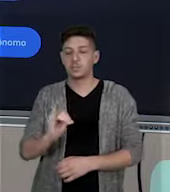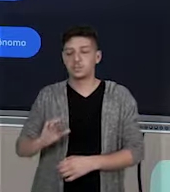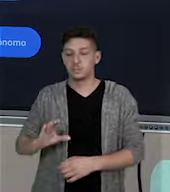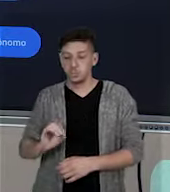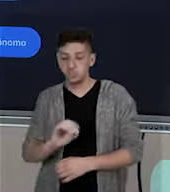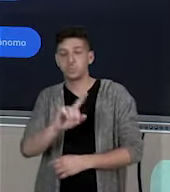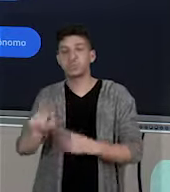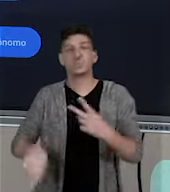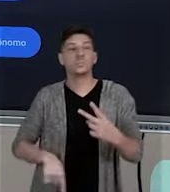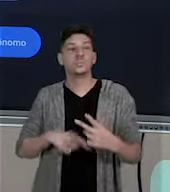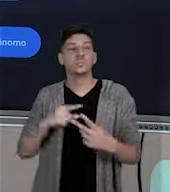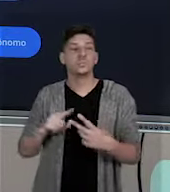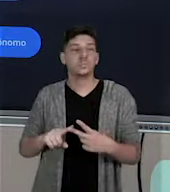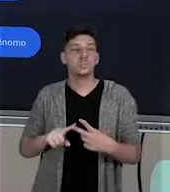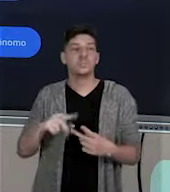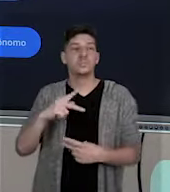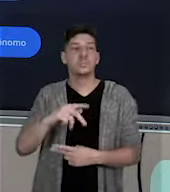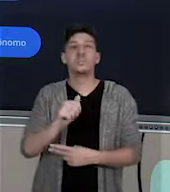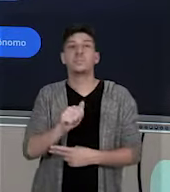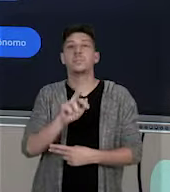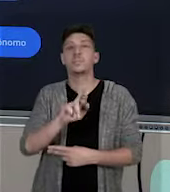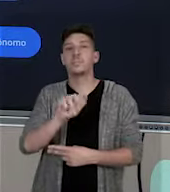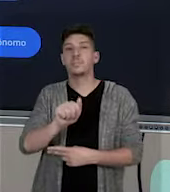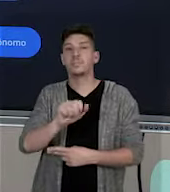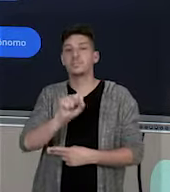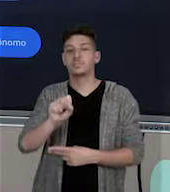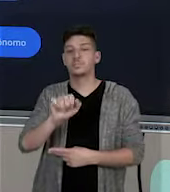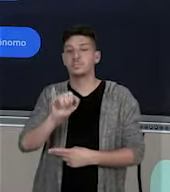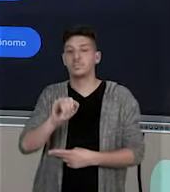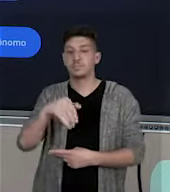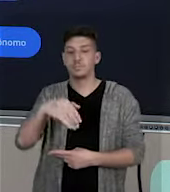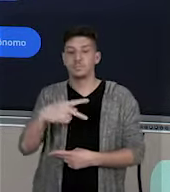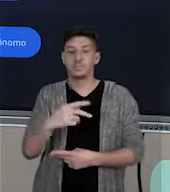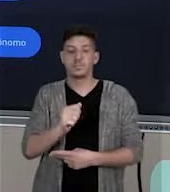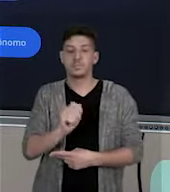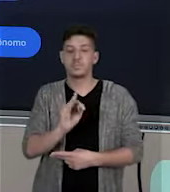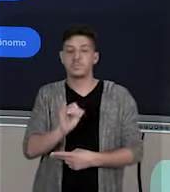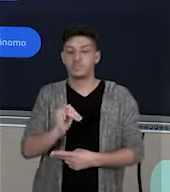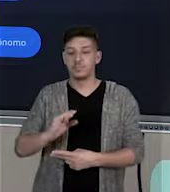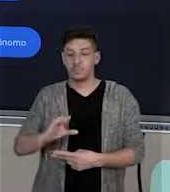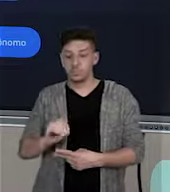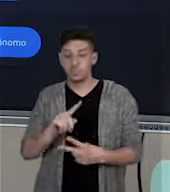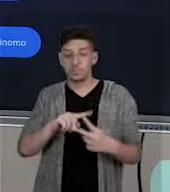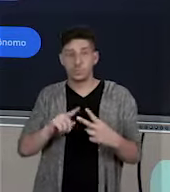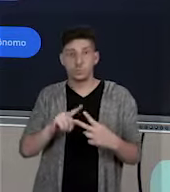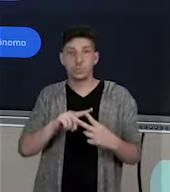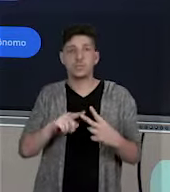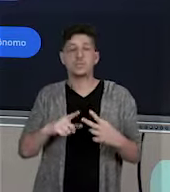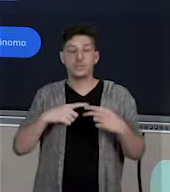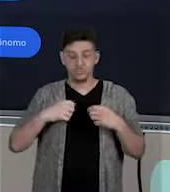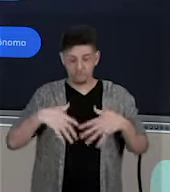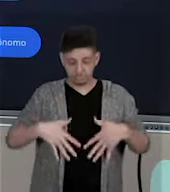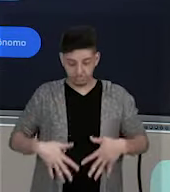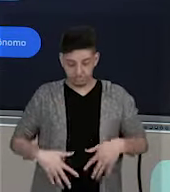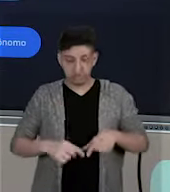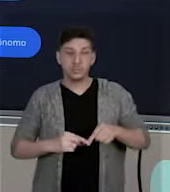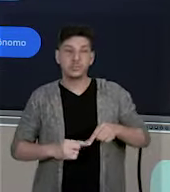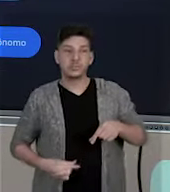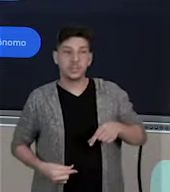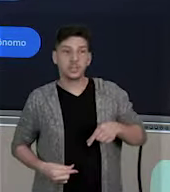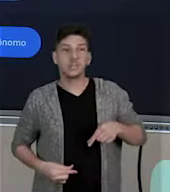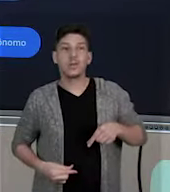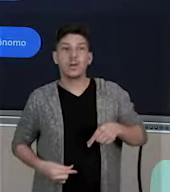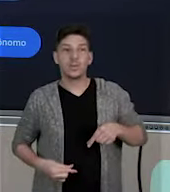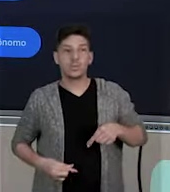simpático e sistema nervoso periférico parasimpático. Eles têm nervos, terminações nervosas que são um pouco diferentes, mas